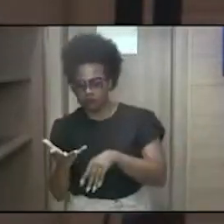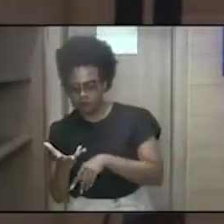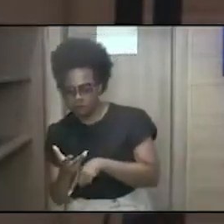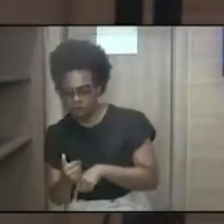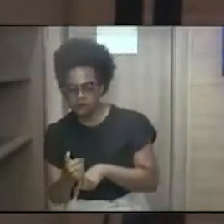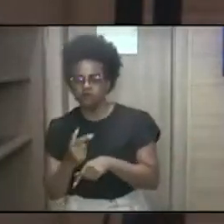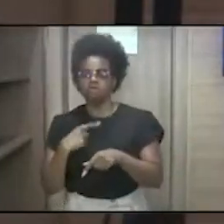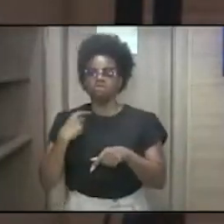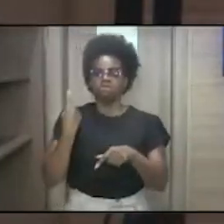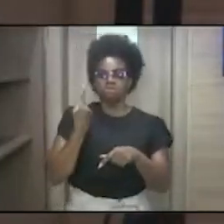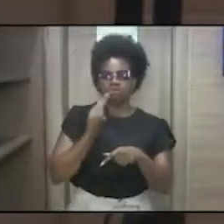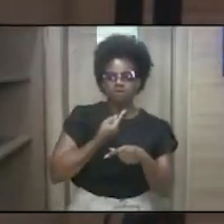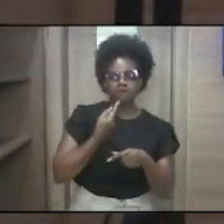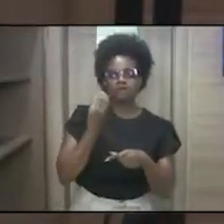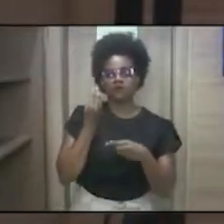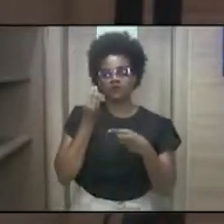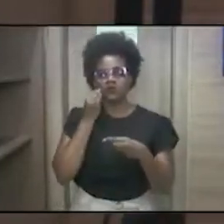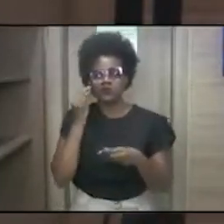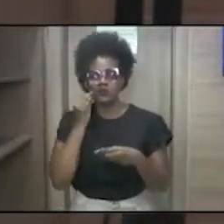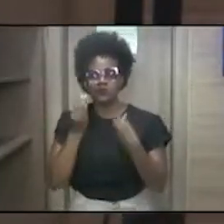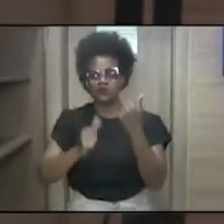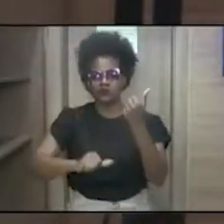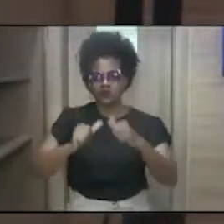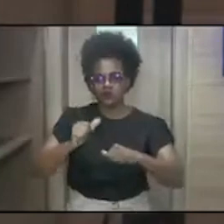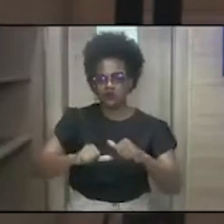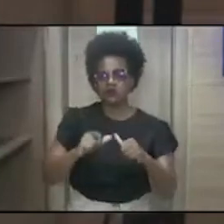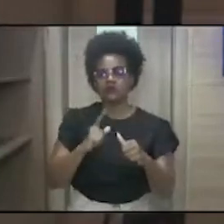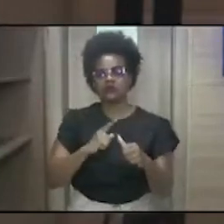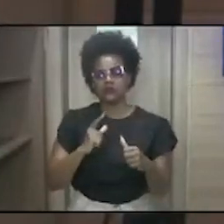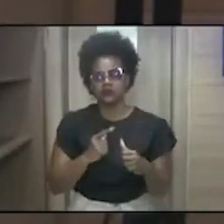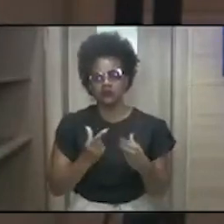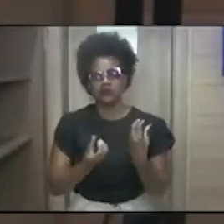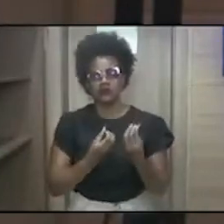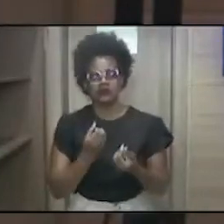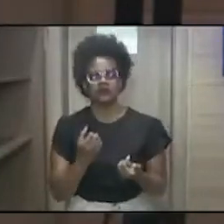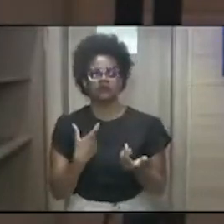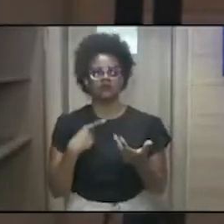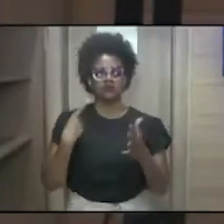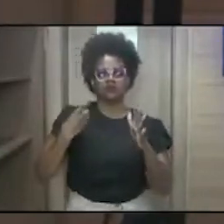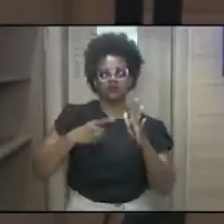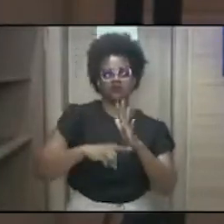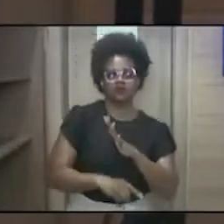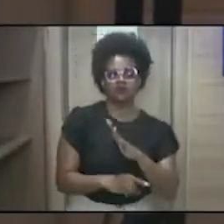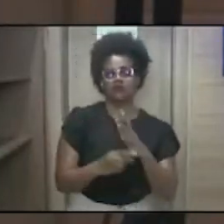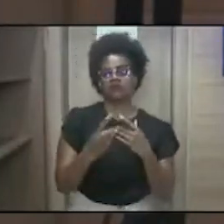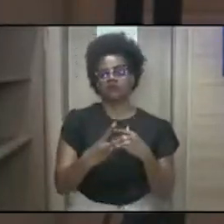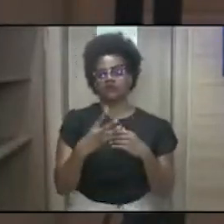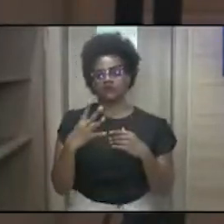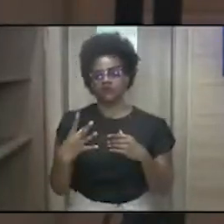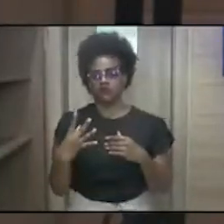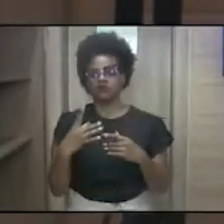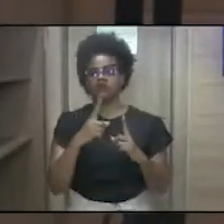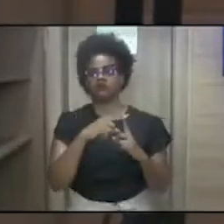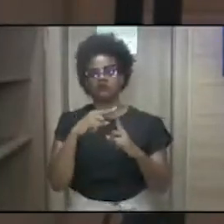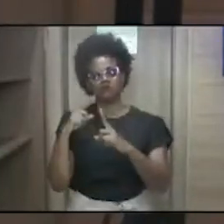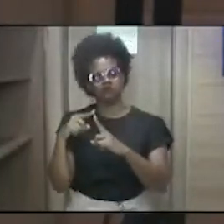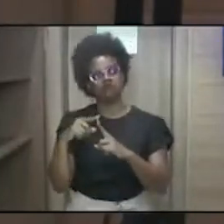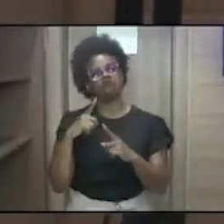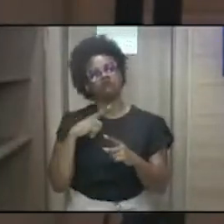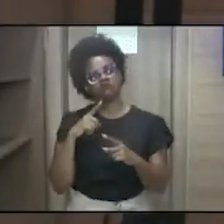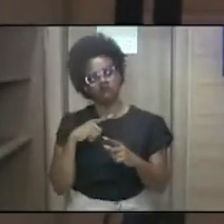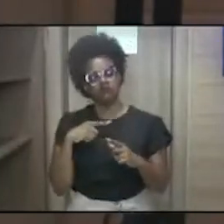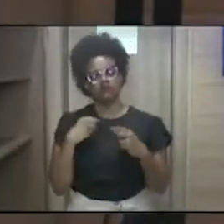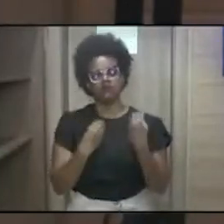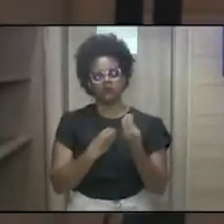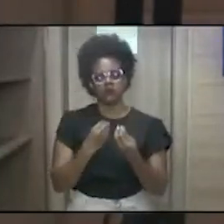gente tentou fazer uma análise, né, está construindo essa análise em profundidade de 34 casos, considerando aí